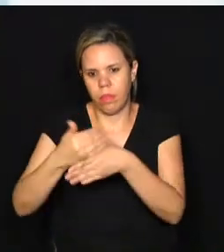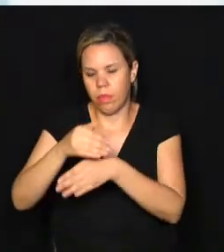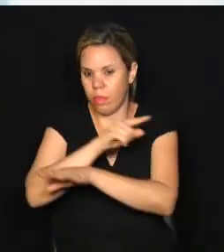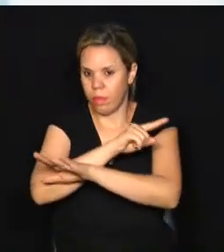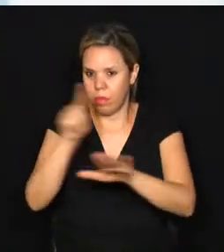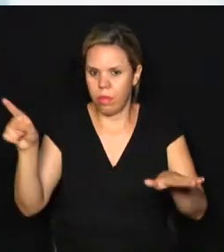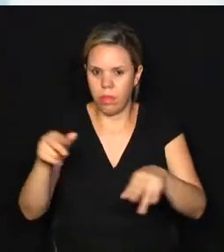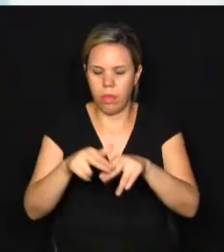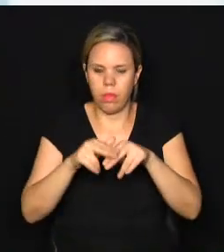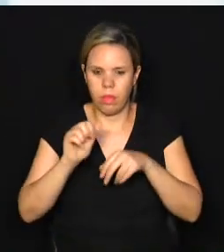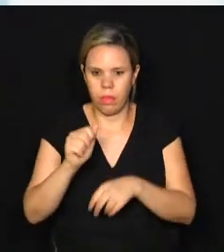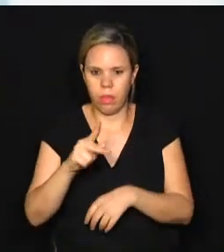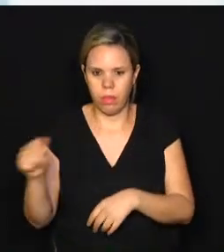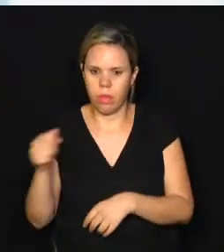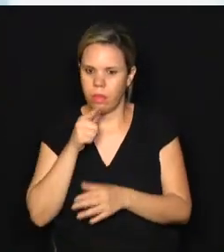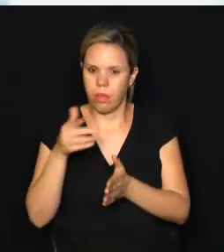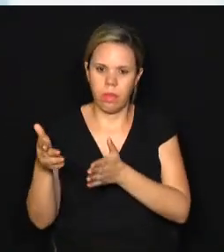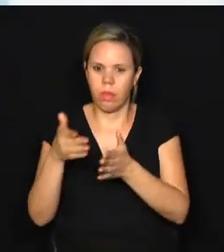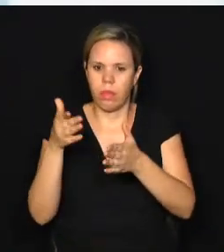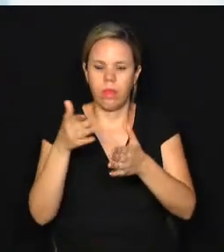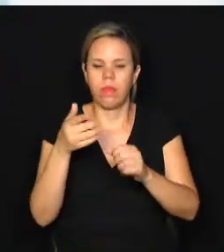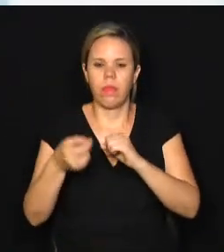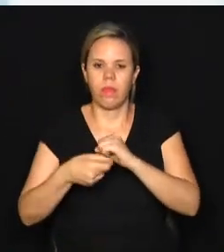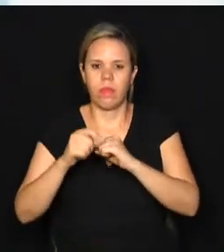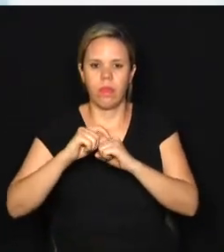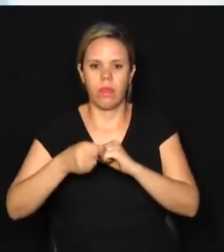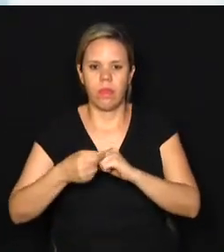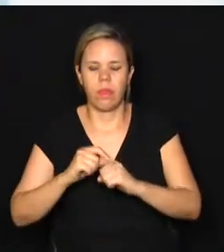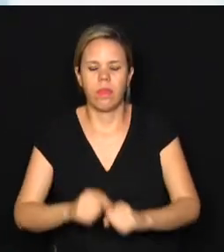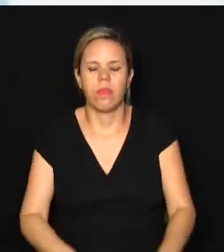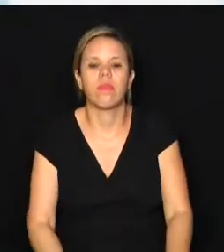pela APA e pelo Rio Atibaia.